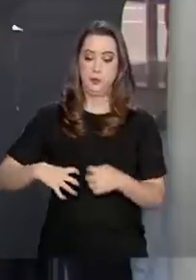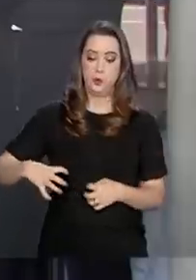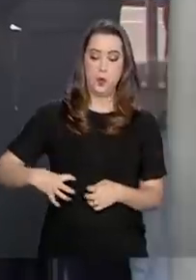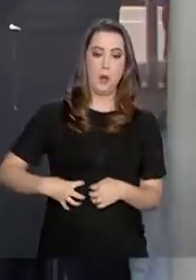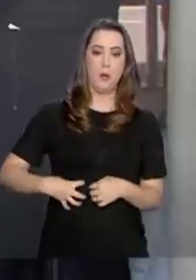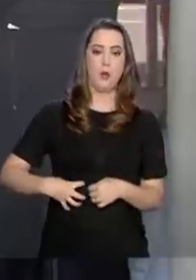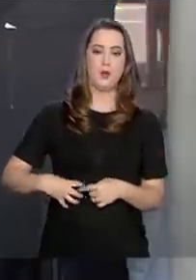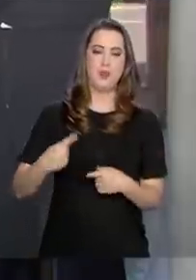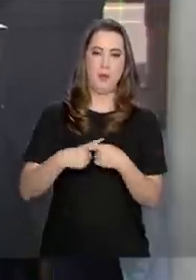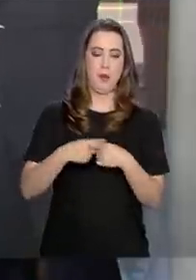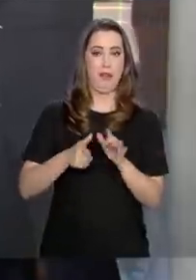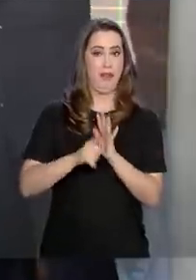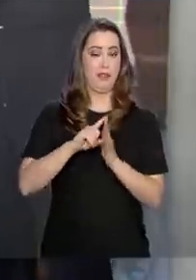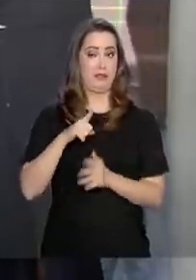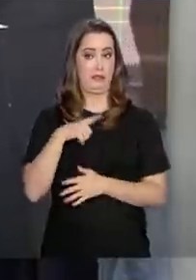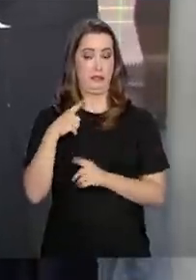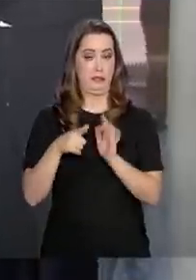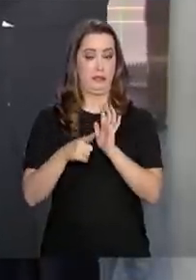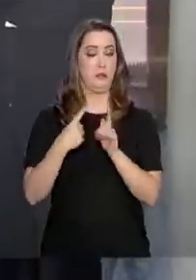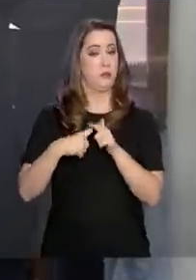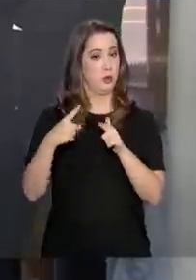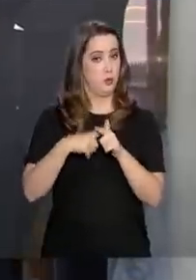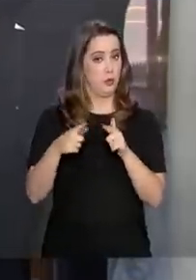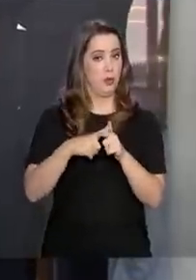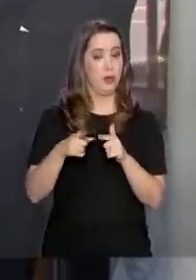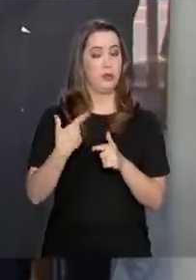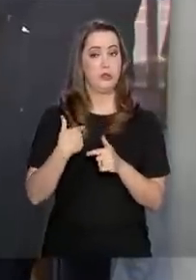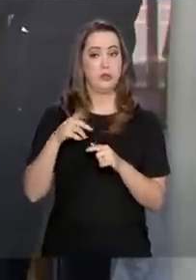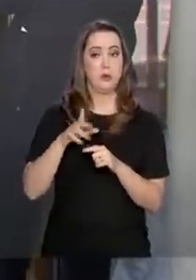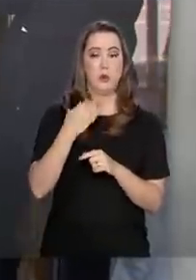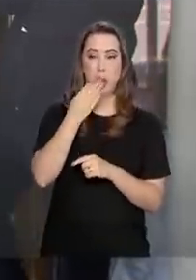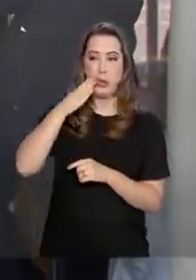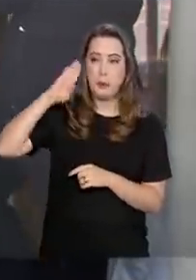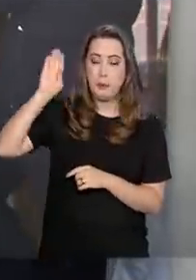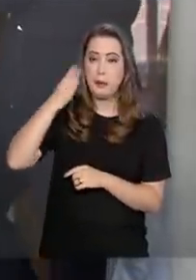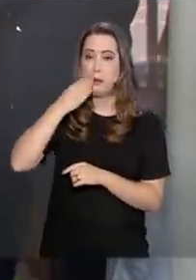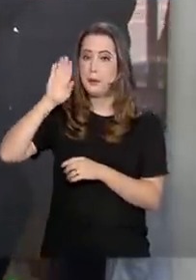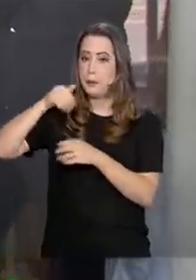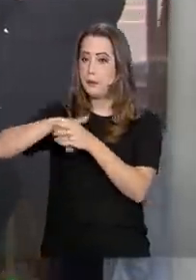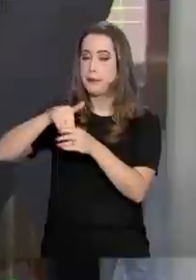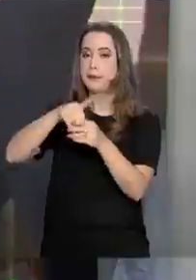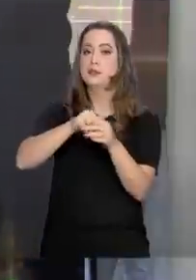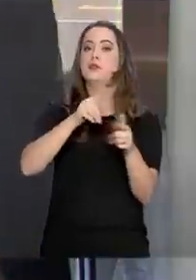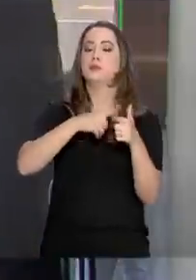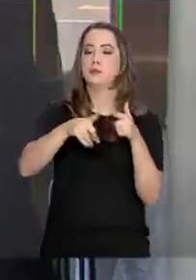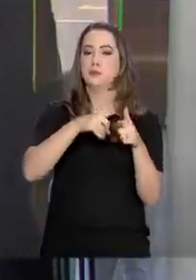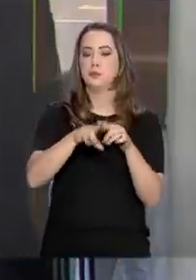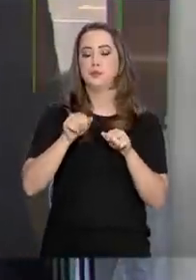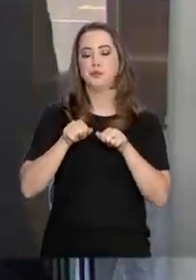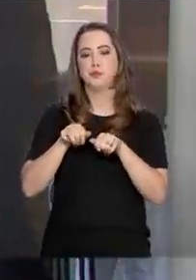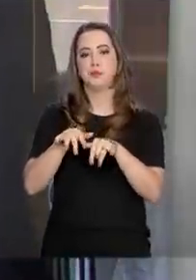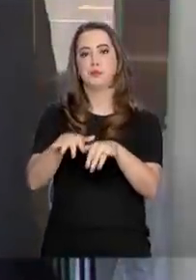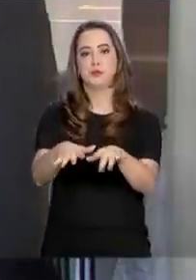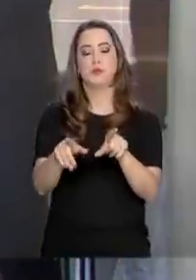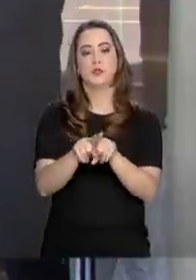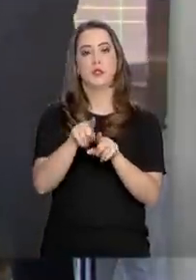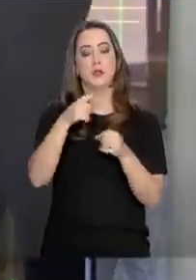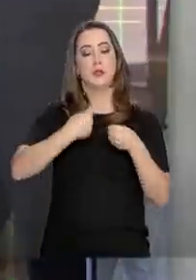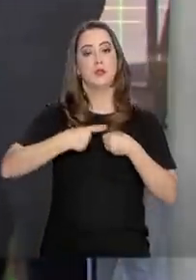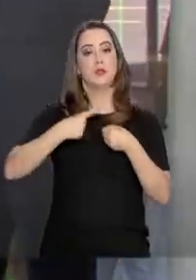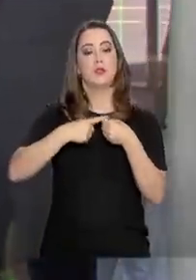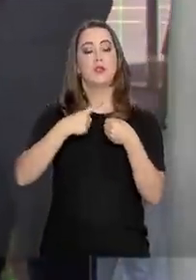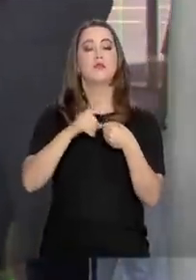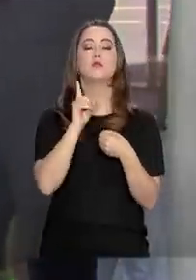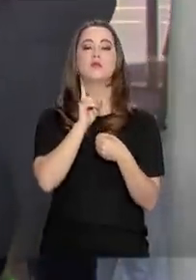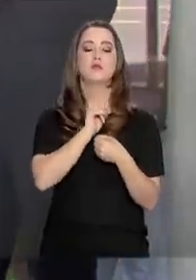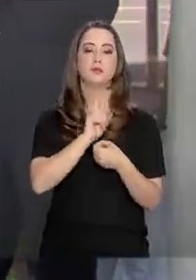desde que sofreu um atentado em setembro do ano passado, quando concorria ainda à presidência da República como candidato na cidade de Juiz